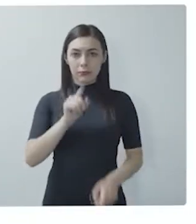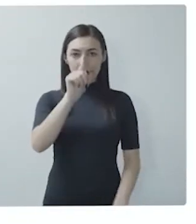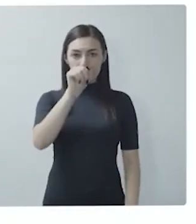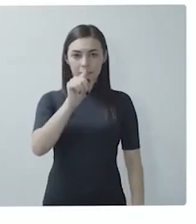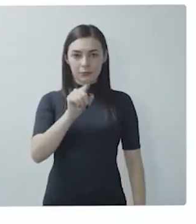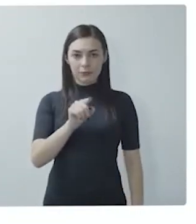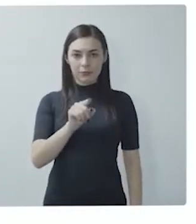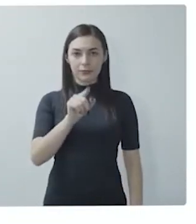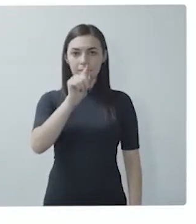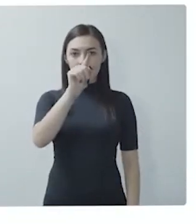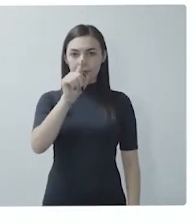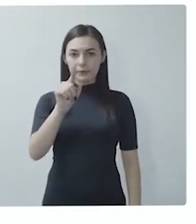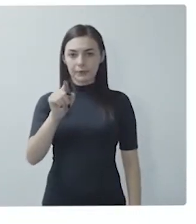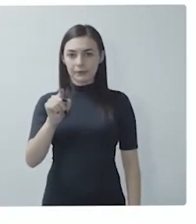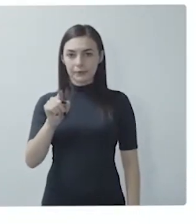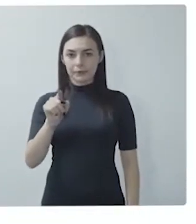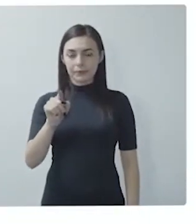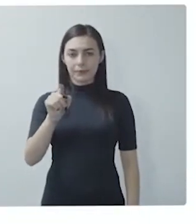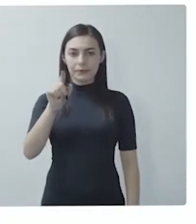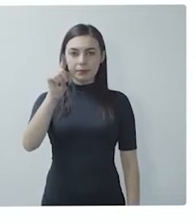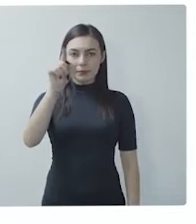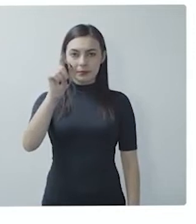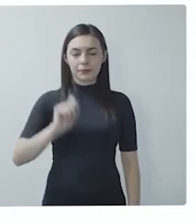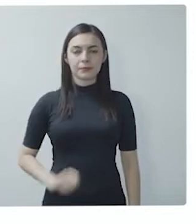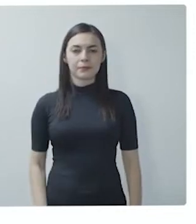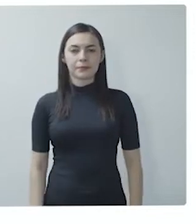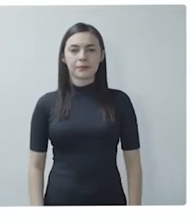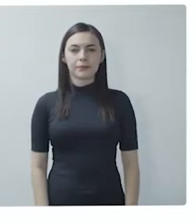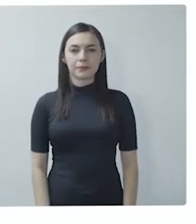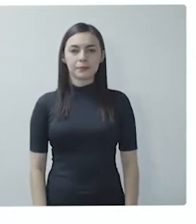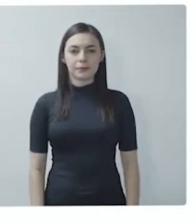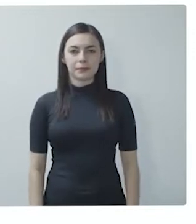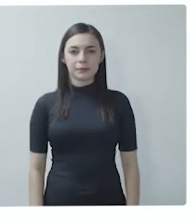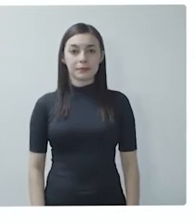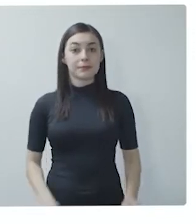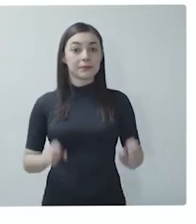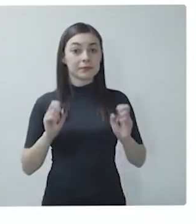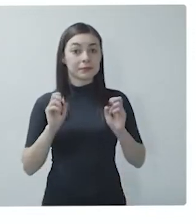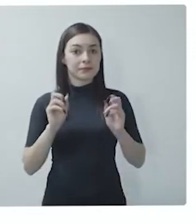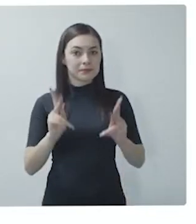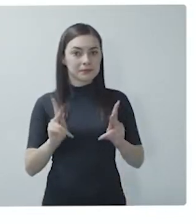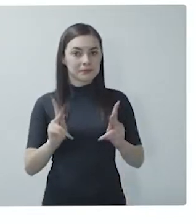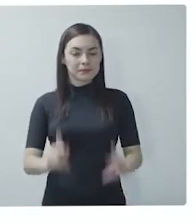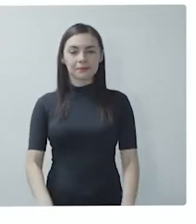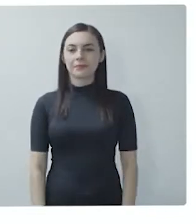para baixo, o outro para o lado e para cima, ok?